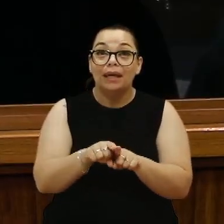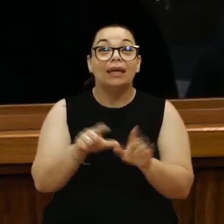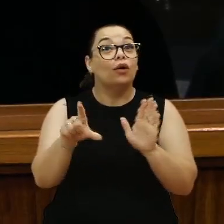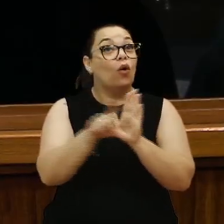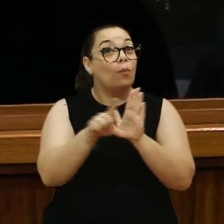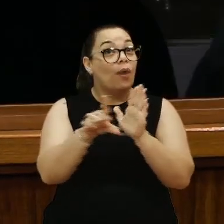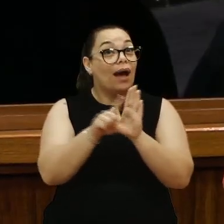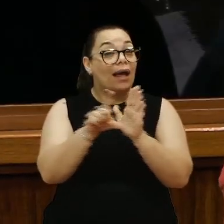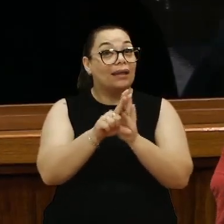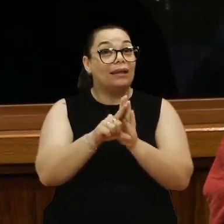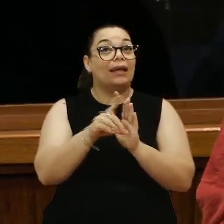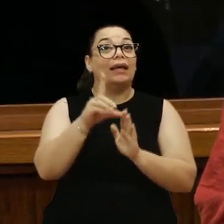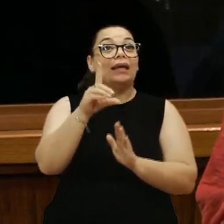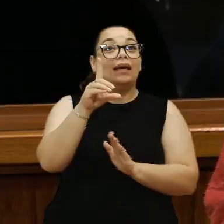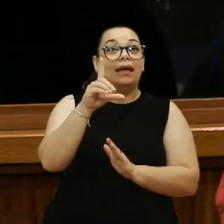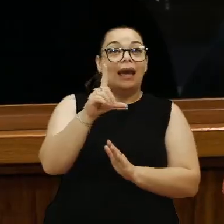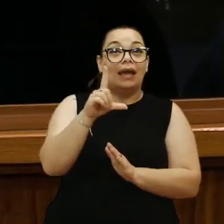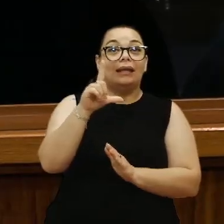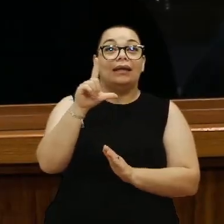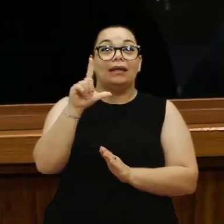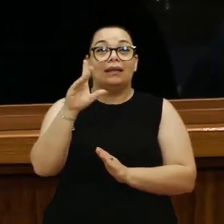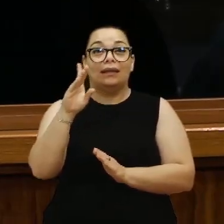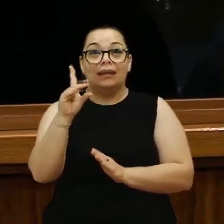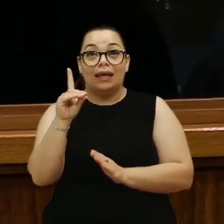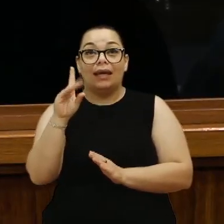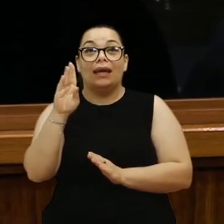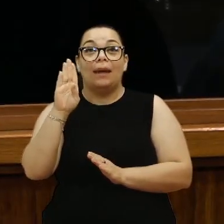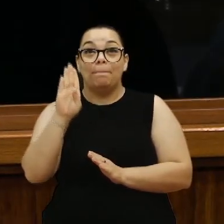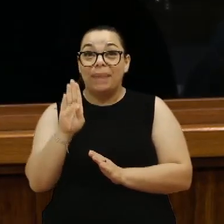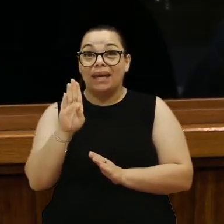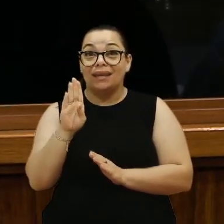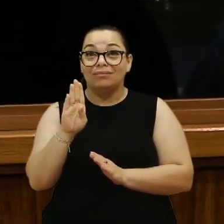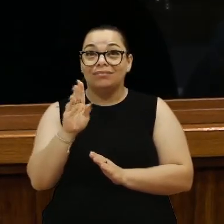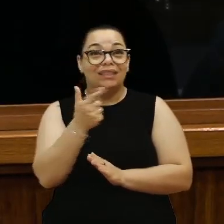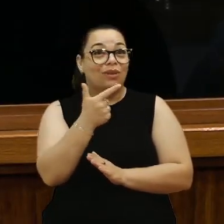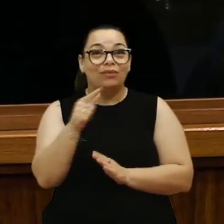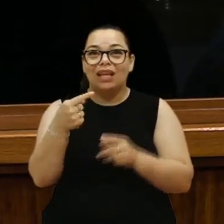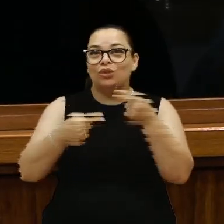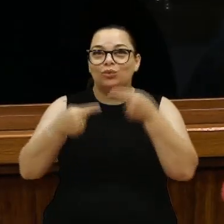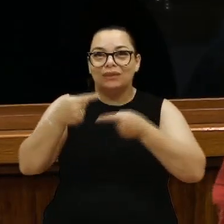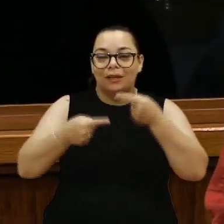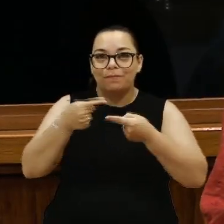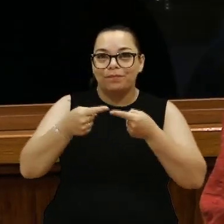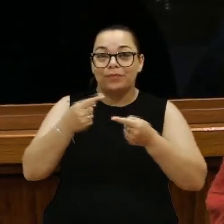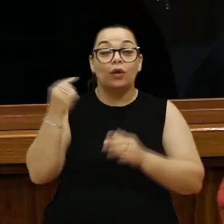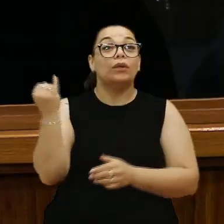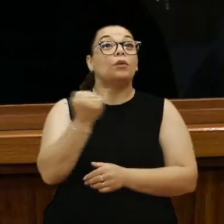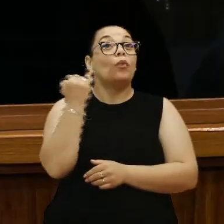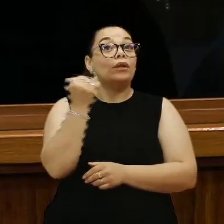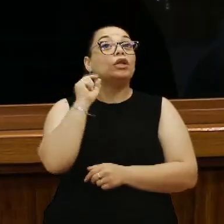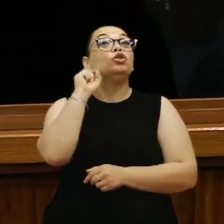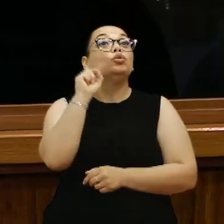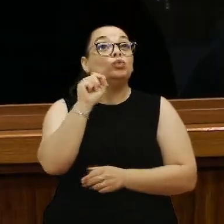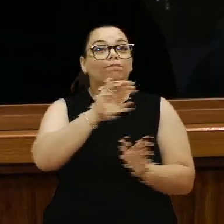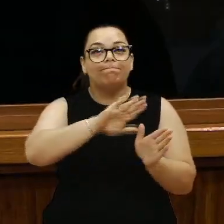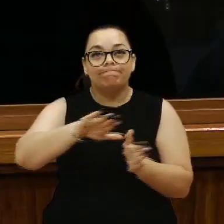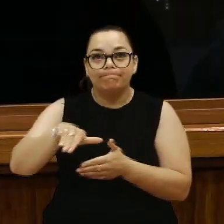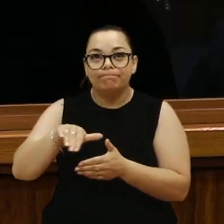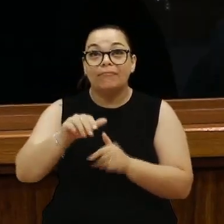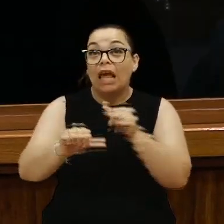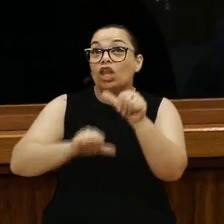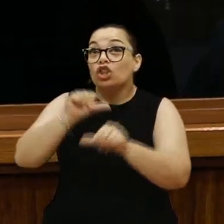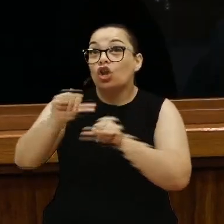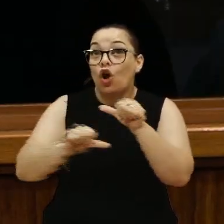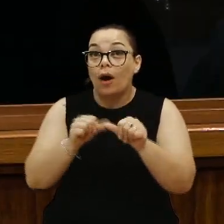de Diretriz e Base. Porque quando a gente discute temas tão importantes, que é a troca